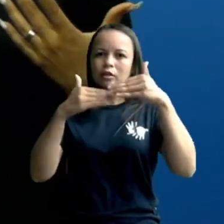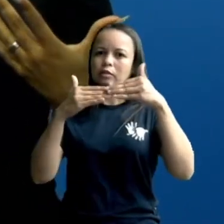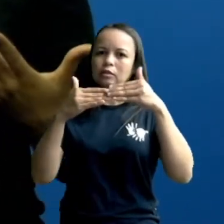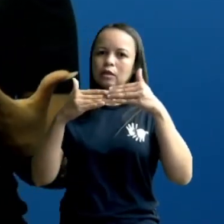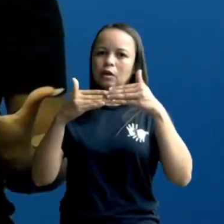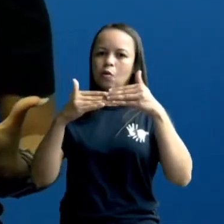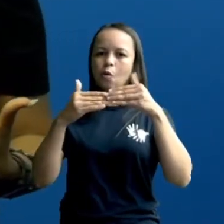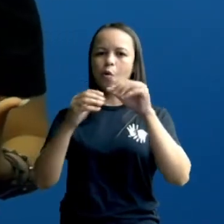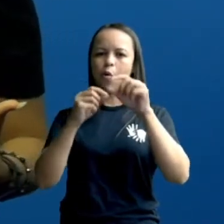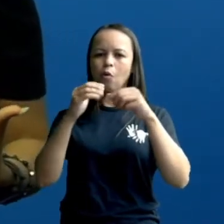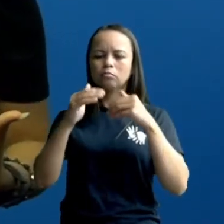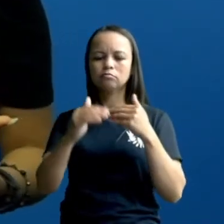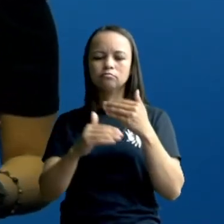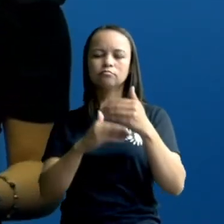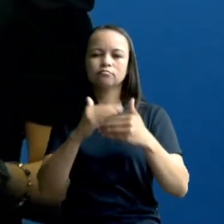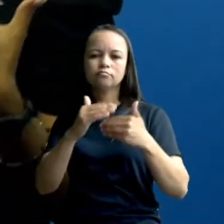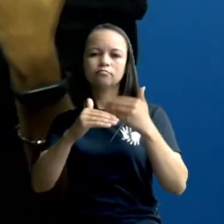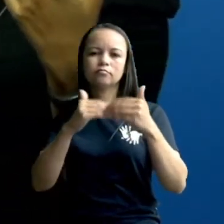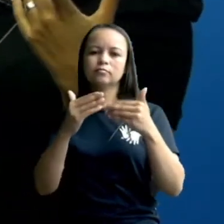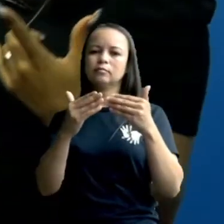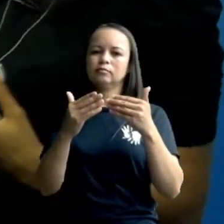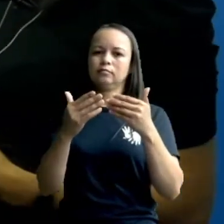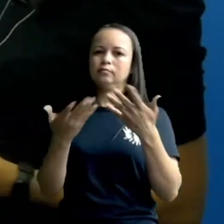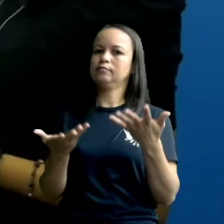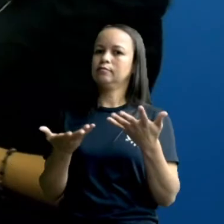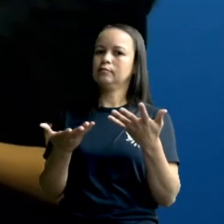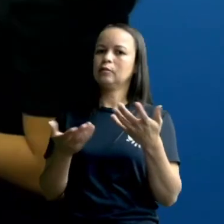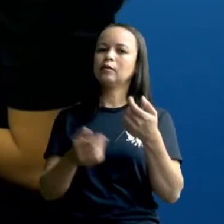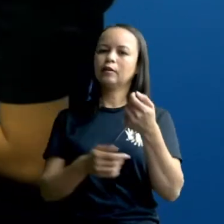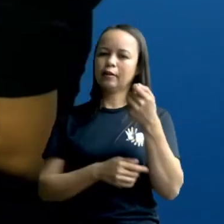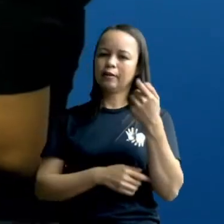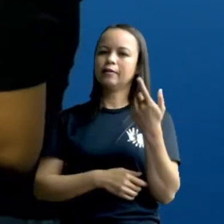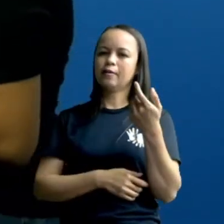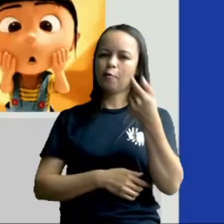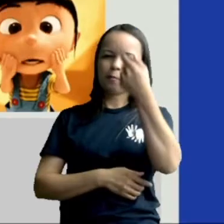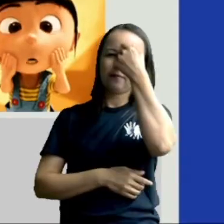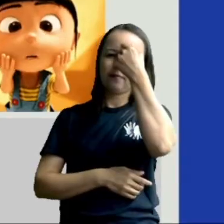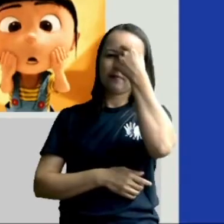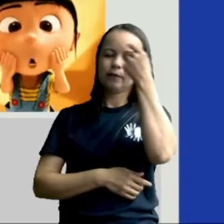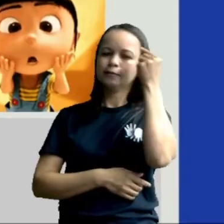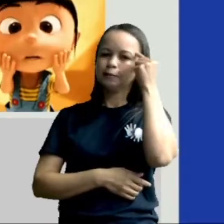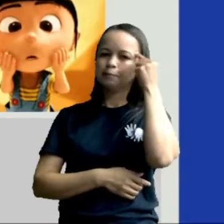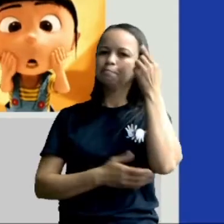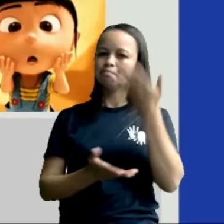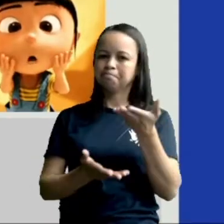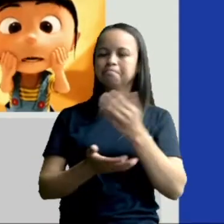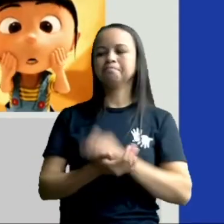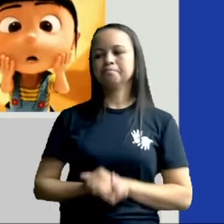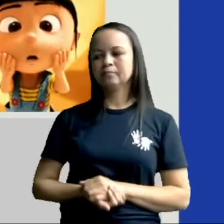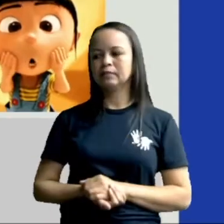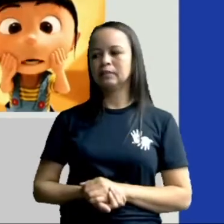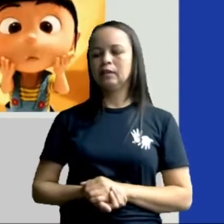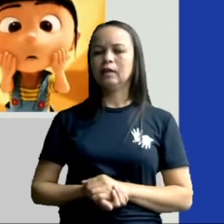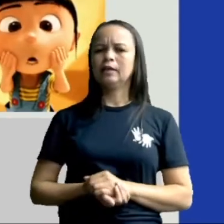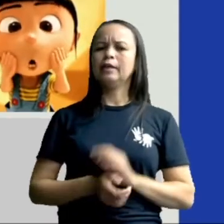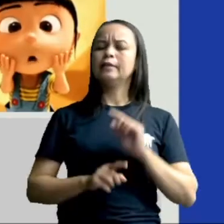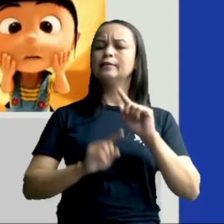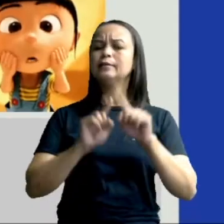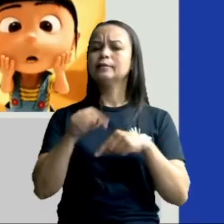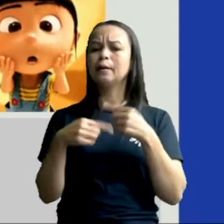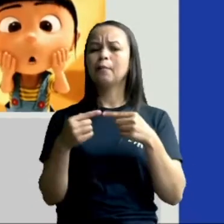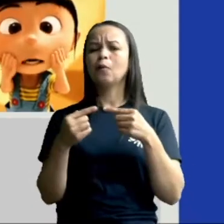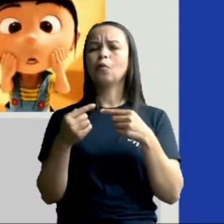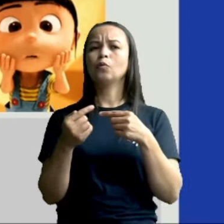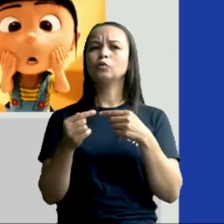muito exagerado com isso? Então, vale aí a reflexão, tá bom? E depois que eu consumo,